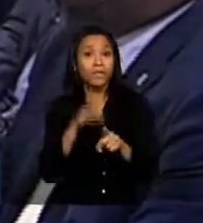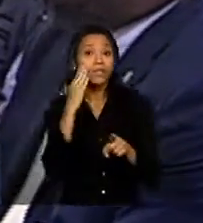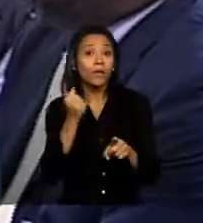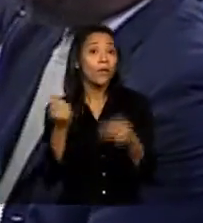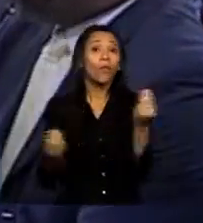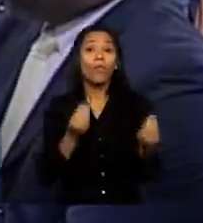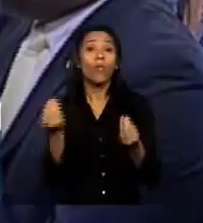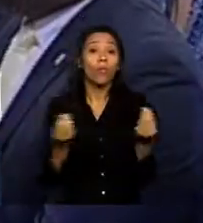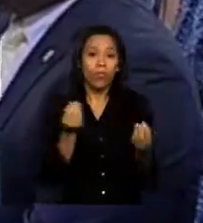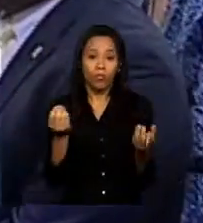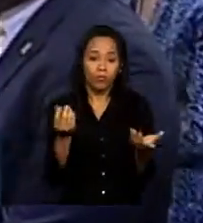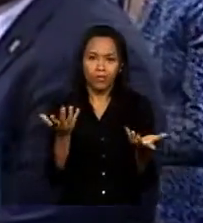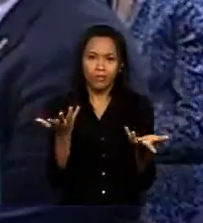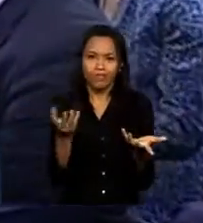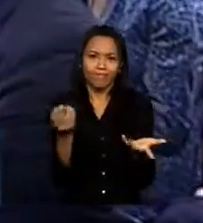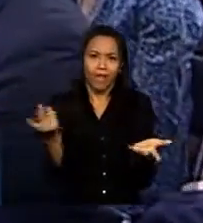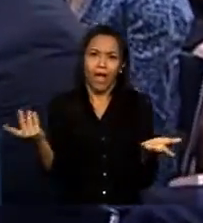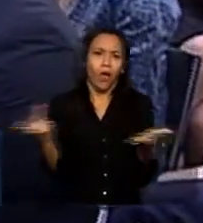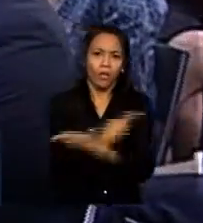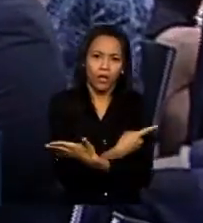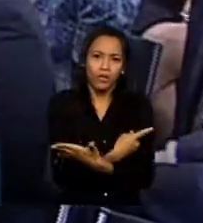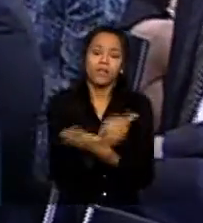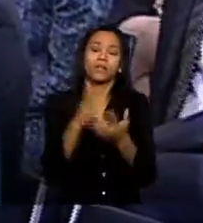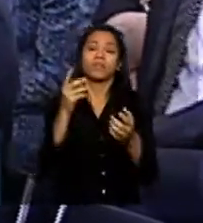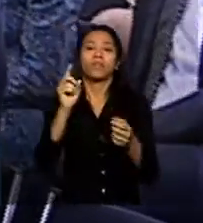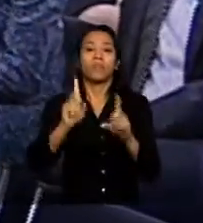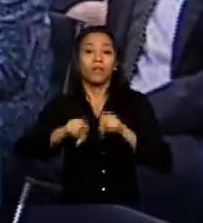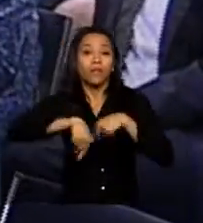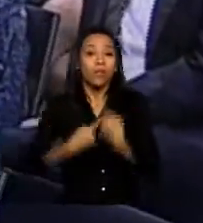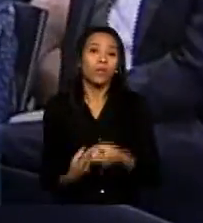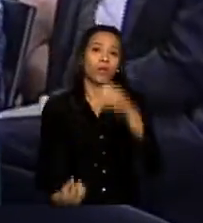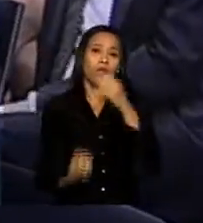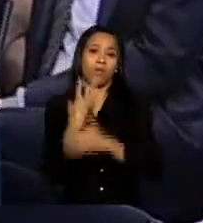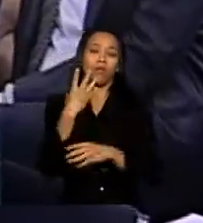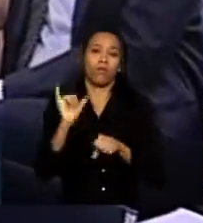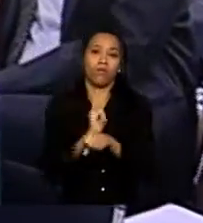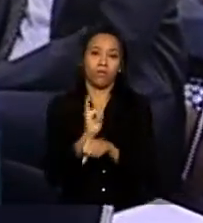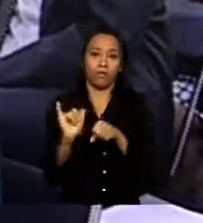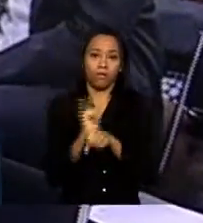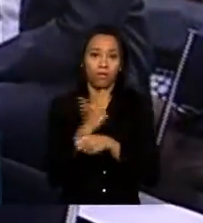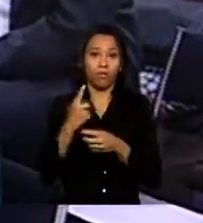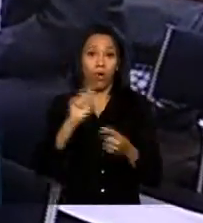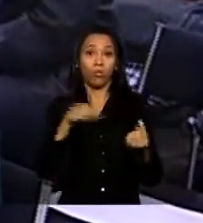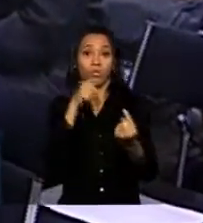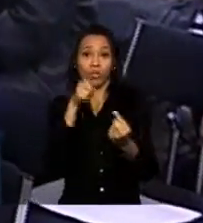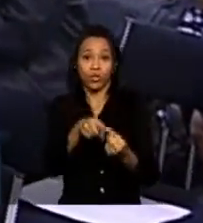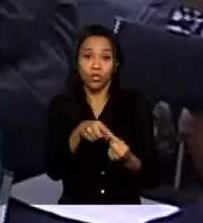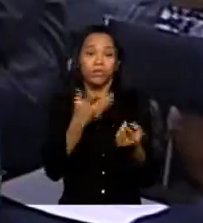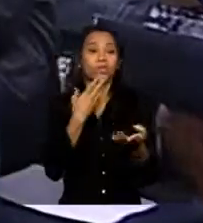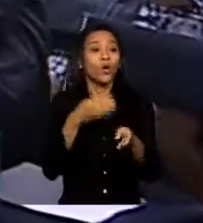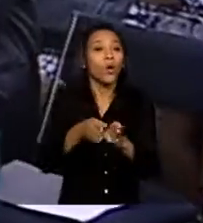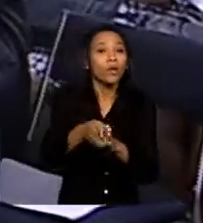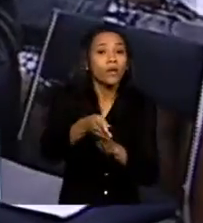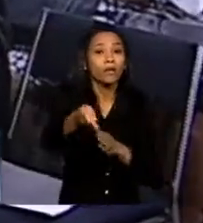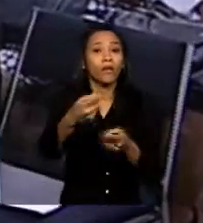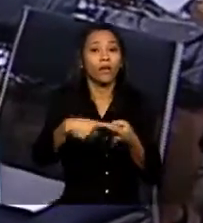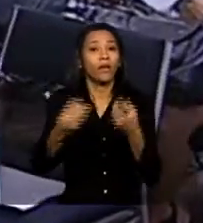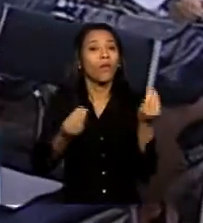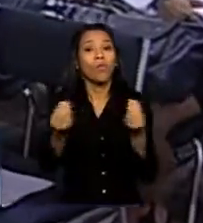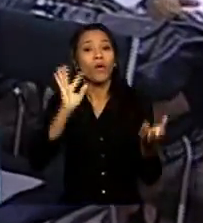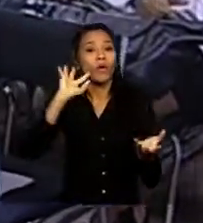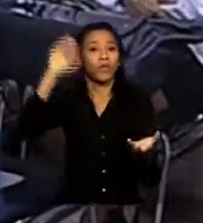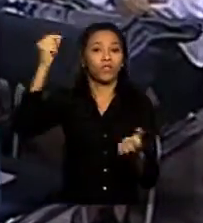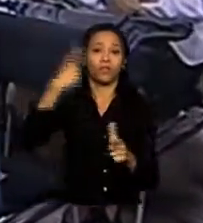dos crimes, contribuindo para a construção de medidas que visem a orientação, adoção de providências e criação